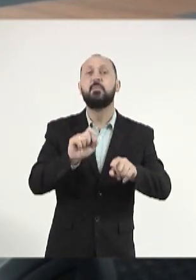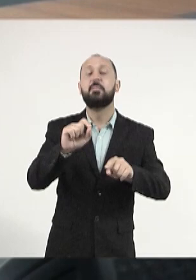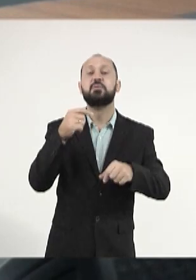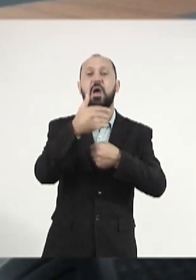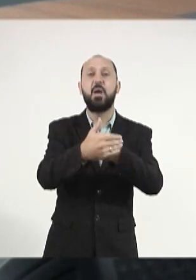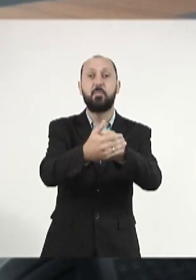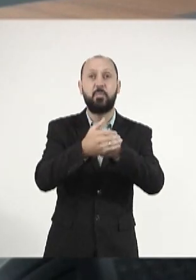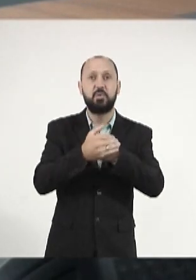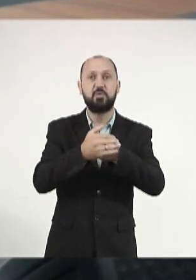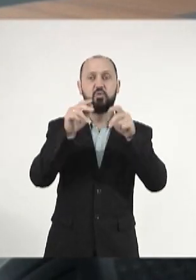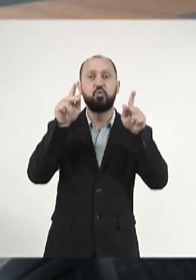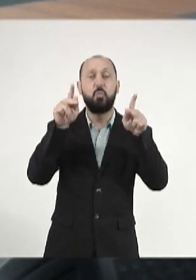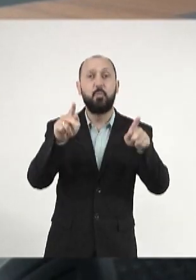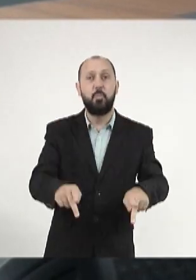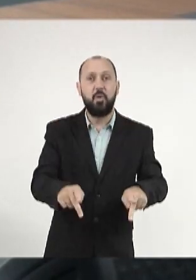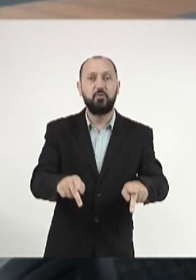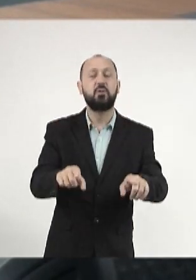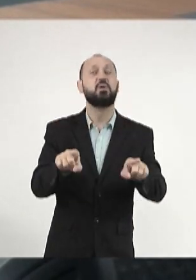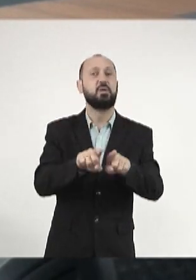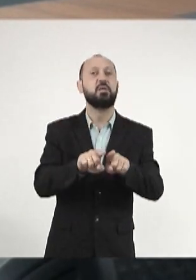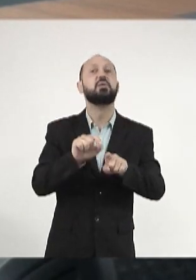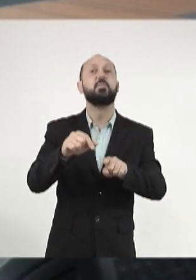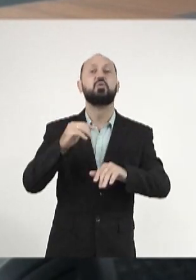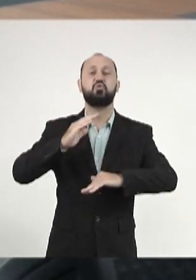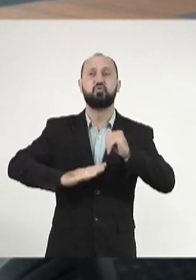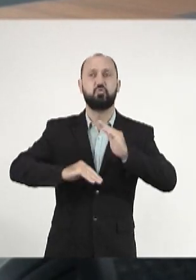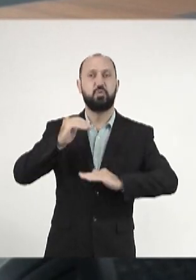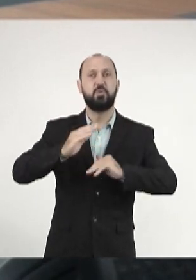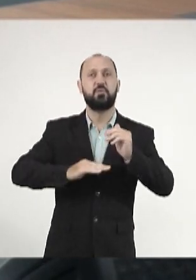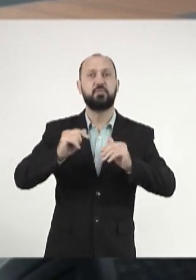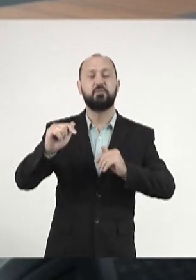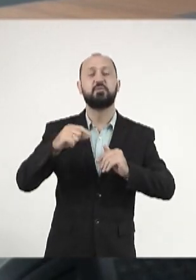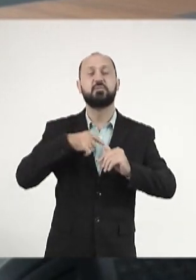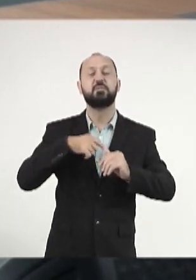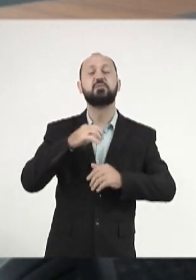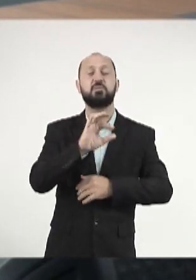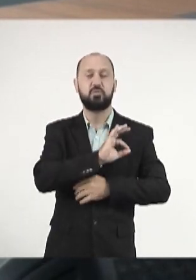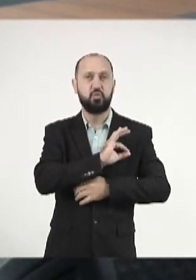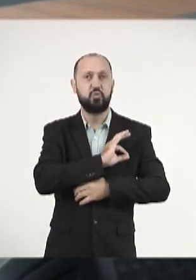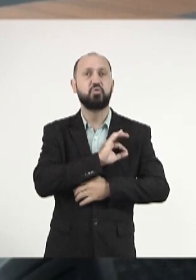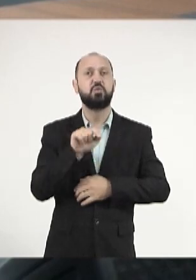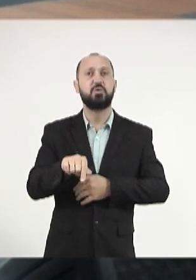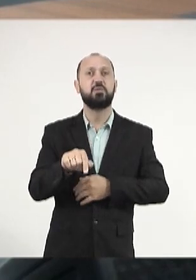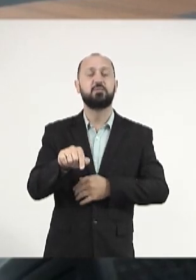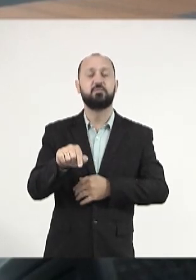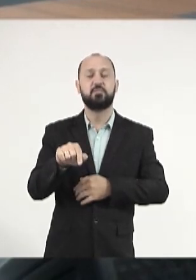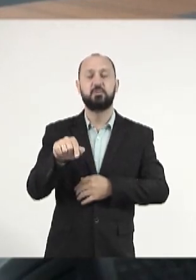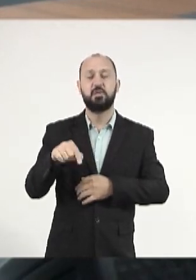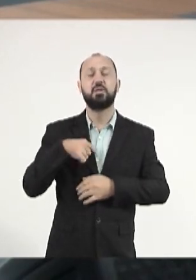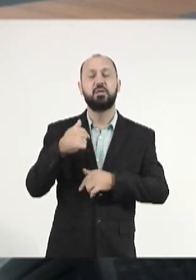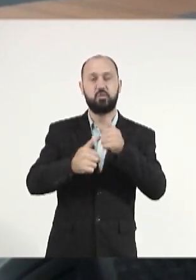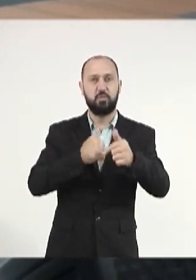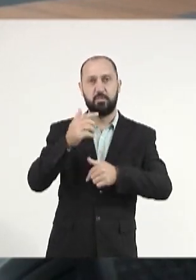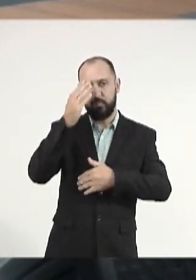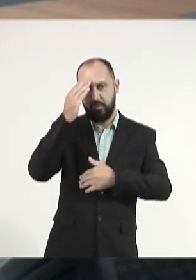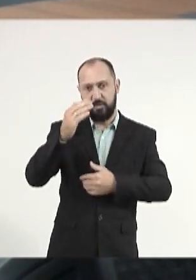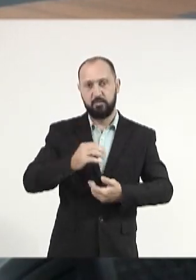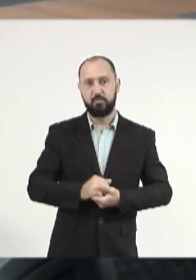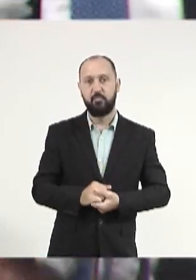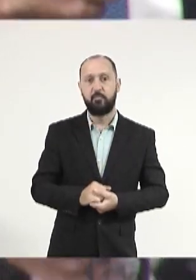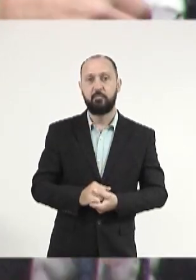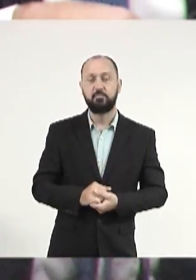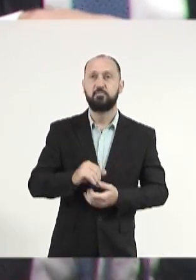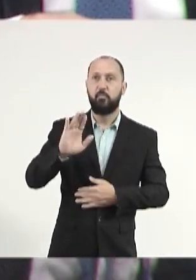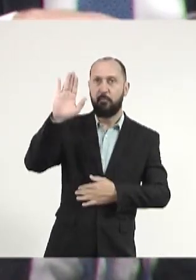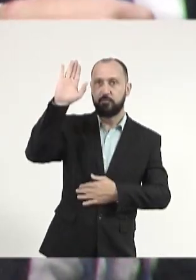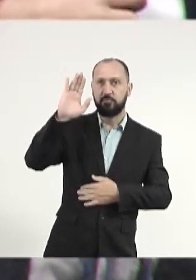a proteção do povo e também dos trabalhadores, das polícias, dos policiais militares que estão nesse trabalho. Obrigada. Pela